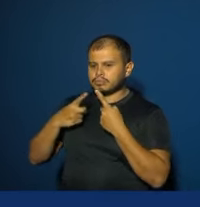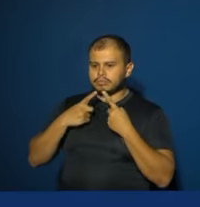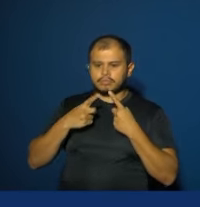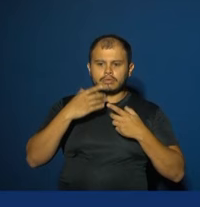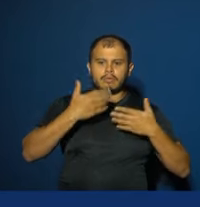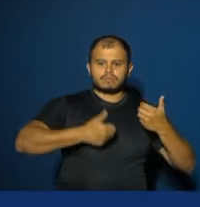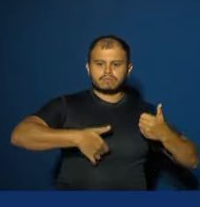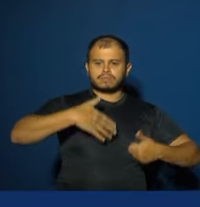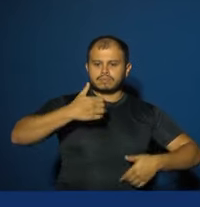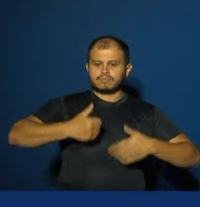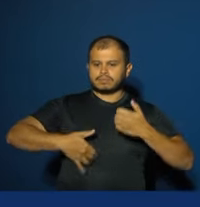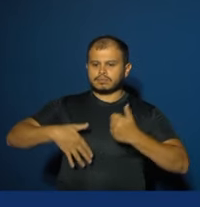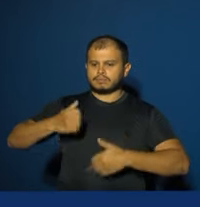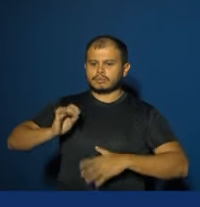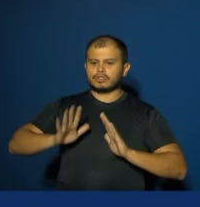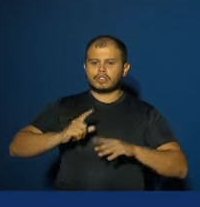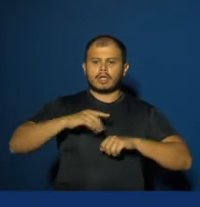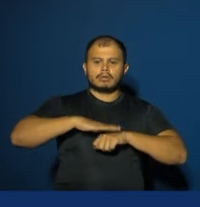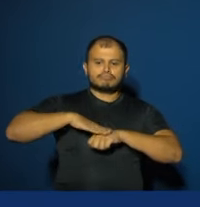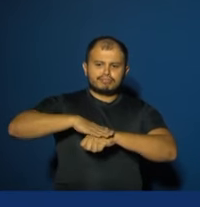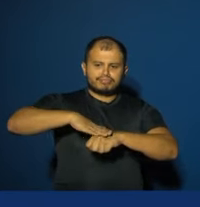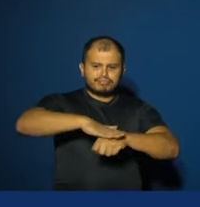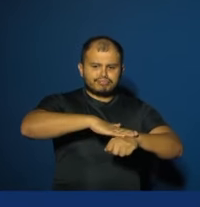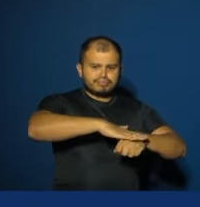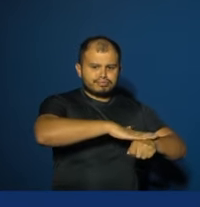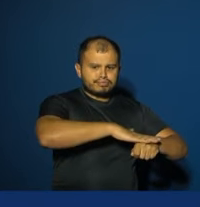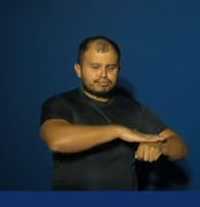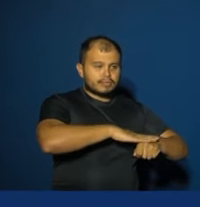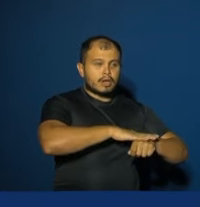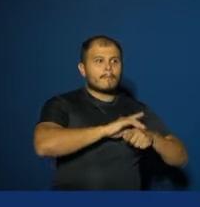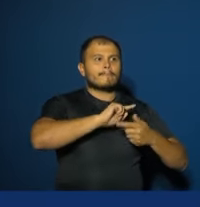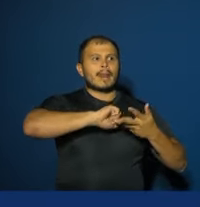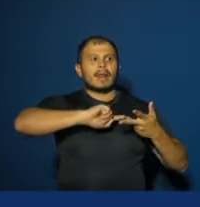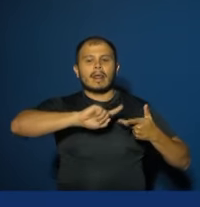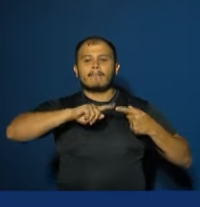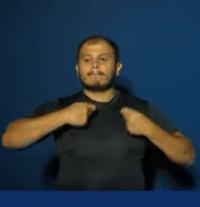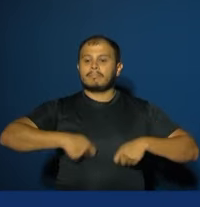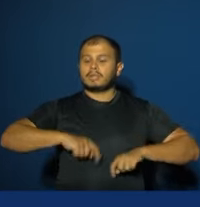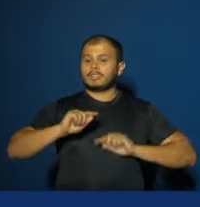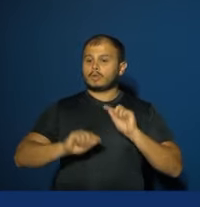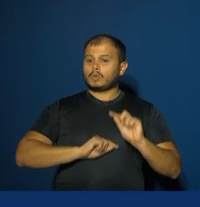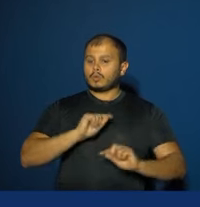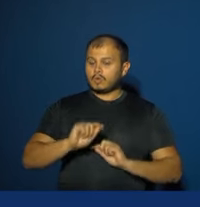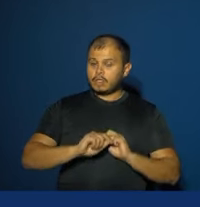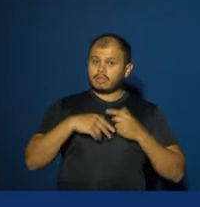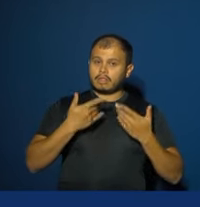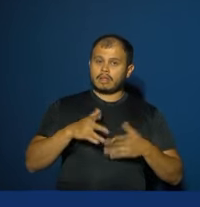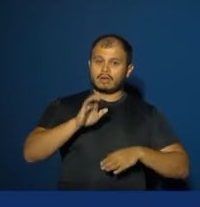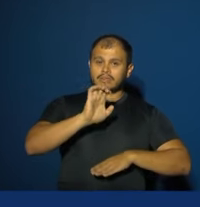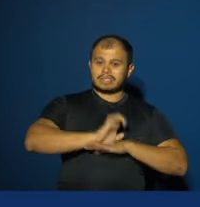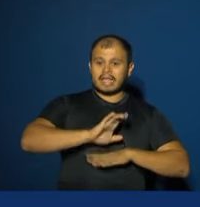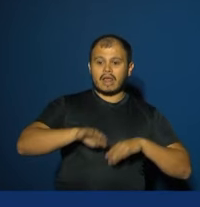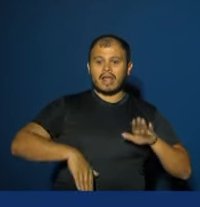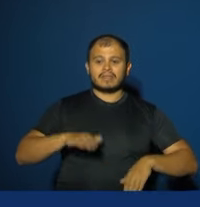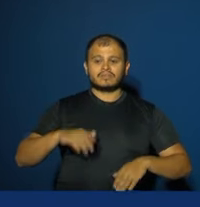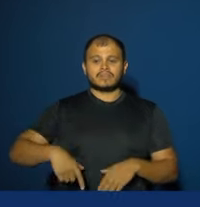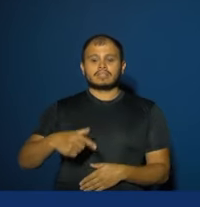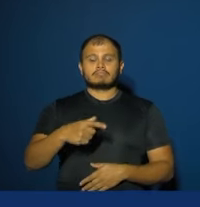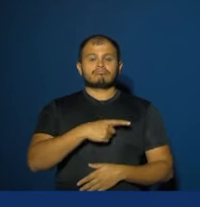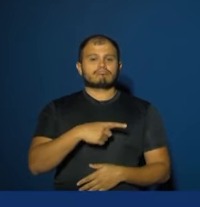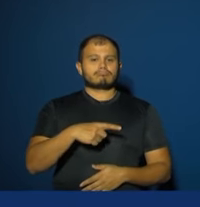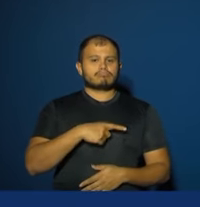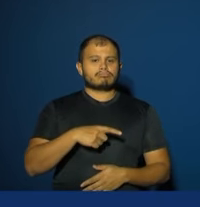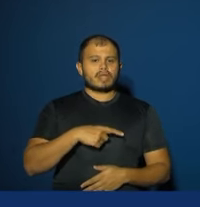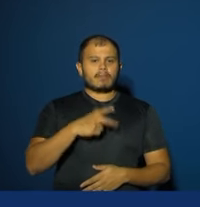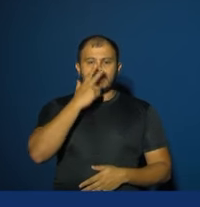trouxe trouxe todos os skos necessários E aí realmente o estado né e muitas vezes ele é